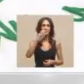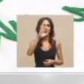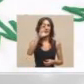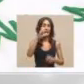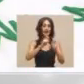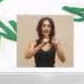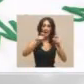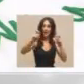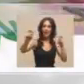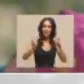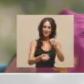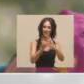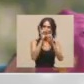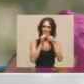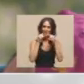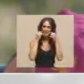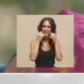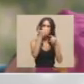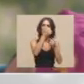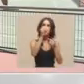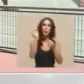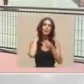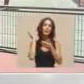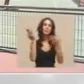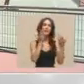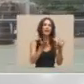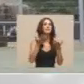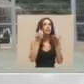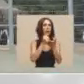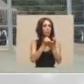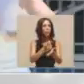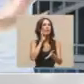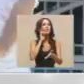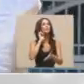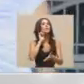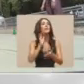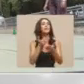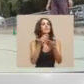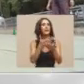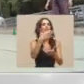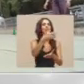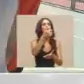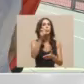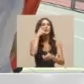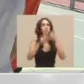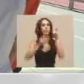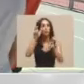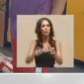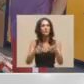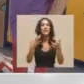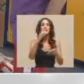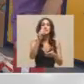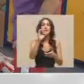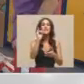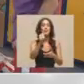São 33 hectares onde se constrói felicidade. São 50 funcionários que dão assistência e tempo de qualidade a 150